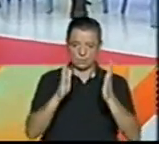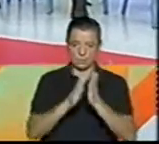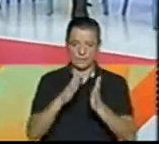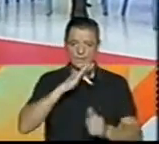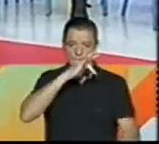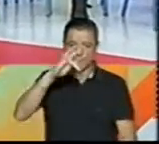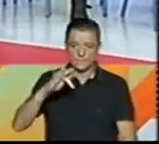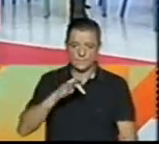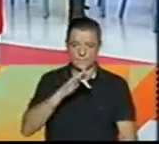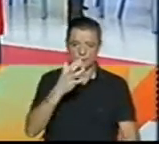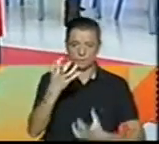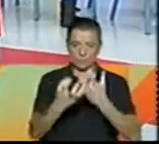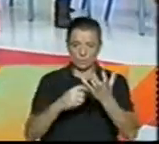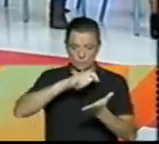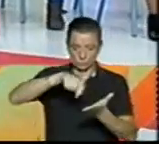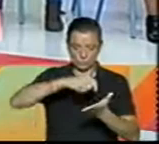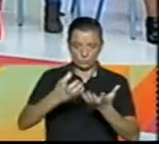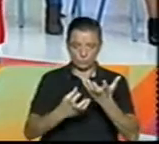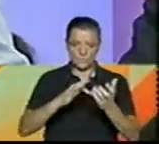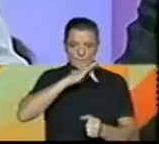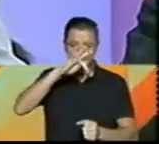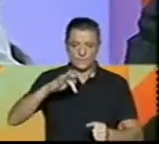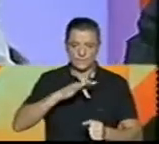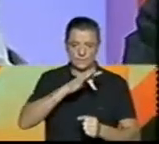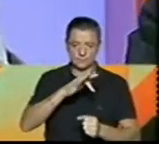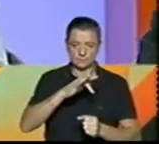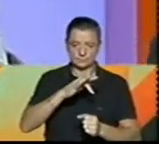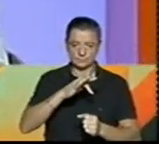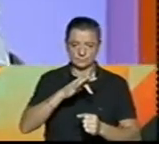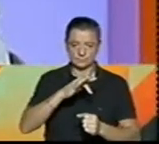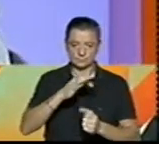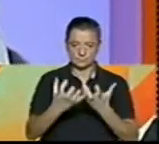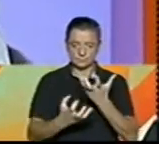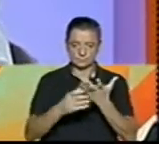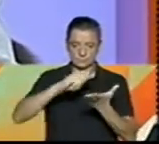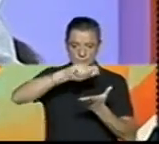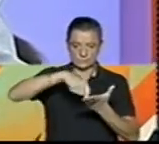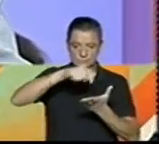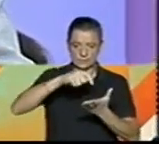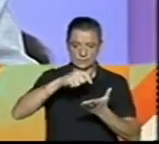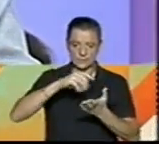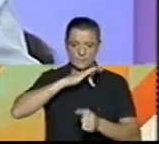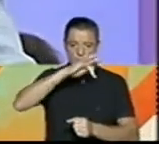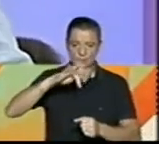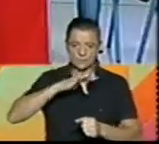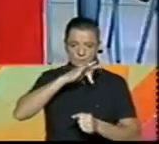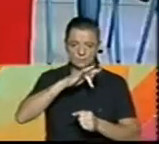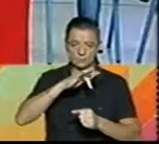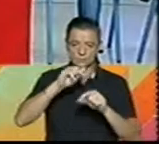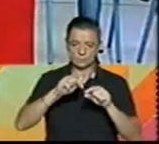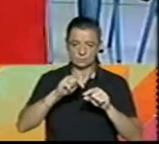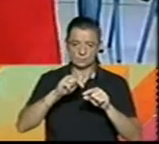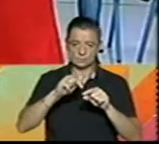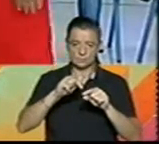da família que cozinha melhor. O Famílias Frente a Frente, desafio na cozinha, procura famílias de diferentes regiões, origens e